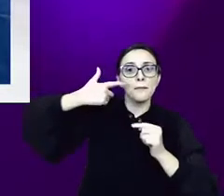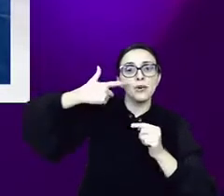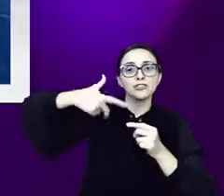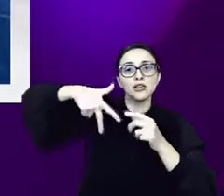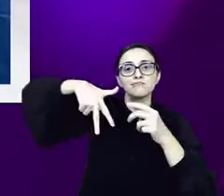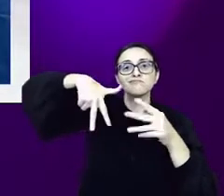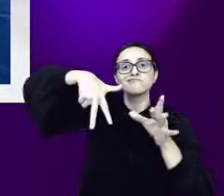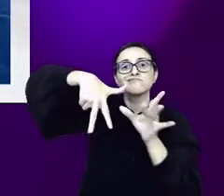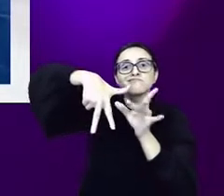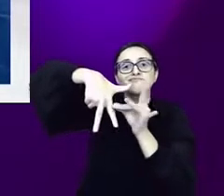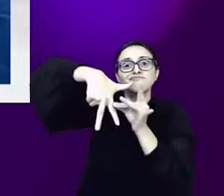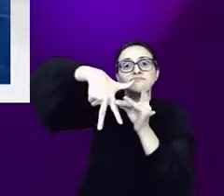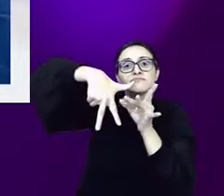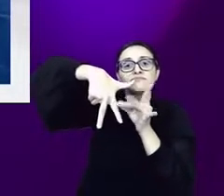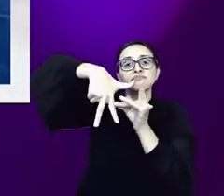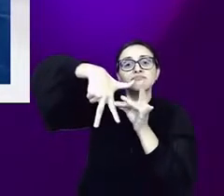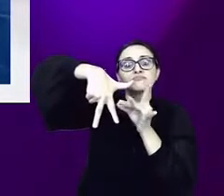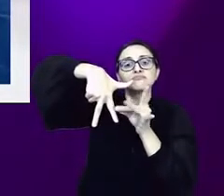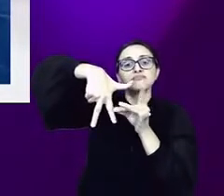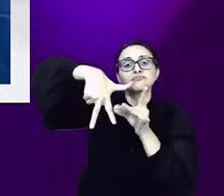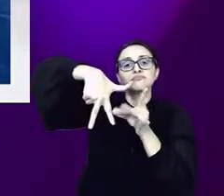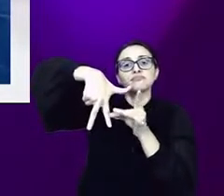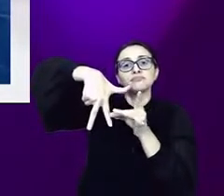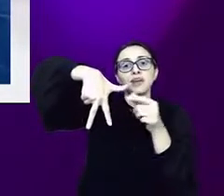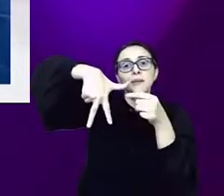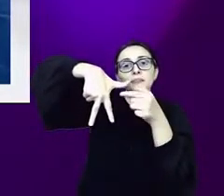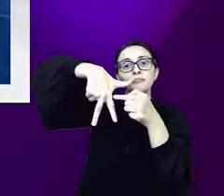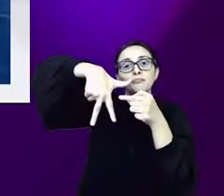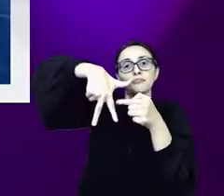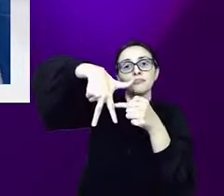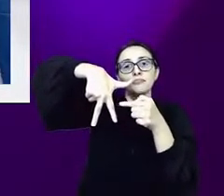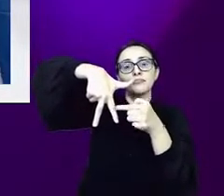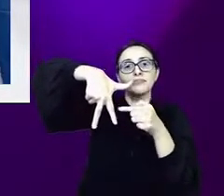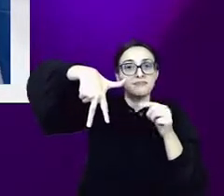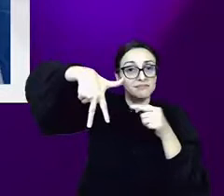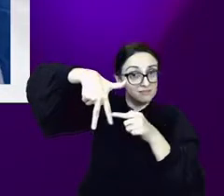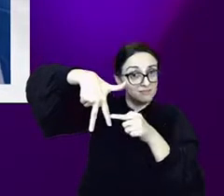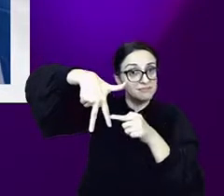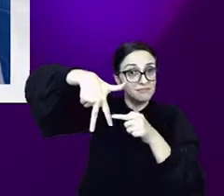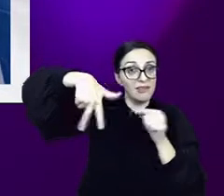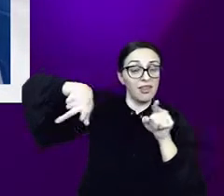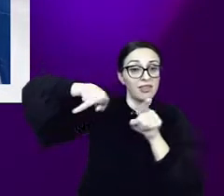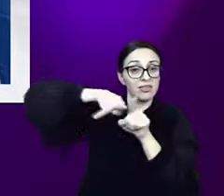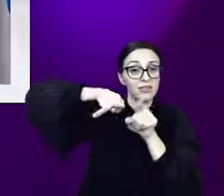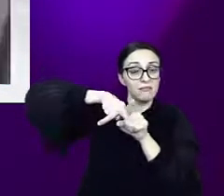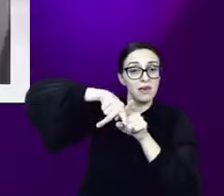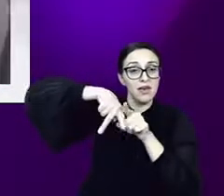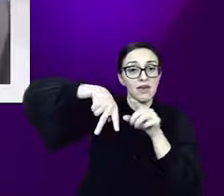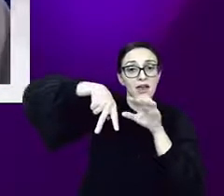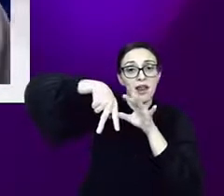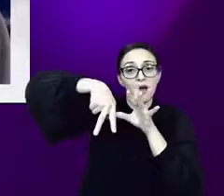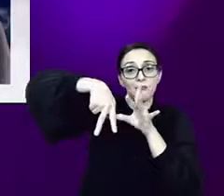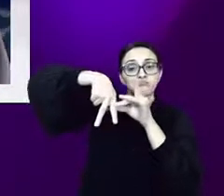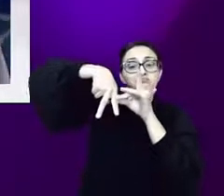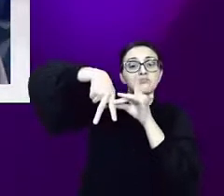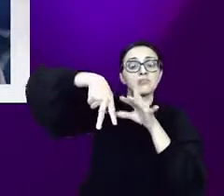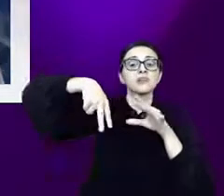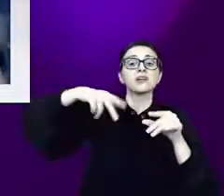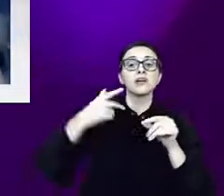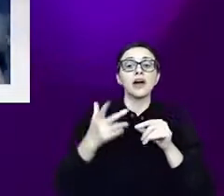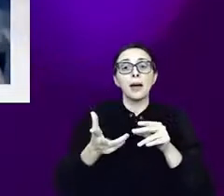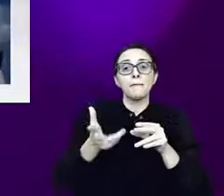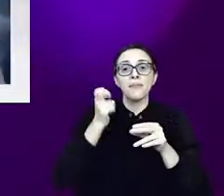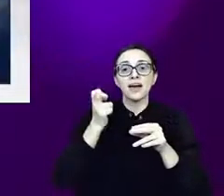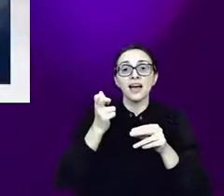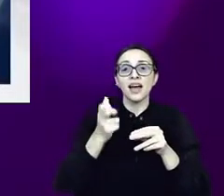fixação do pino de marcação no fêmur e a marcação da patela, aonde a gente vai pegar esses